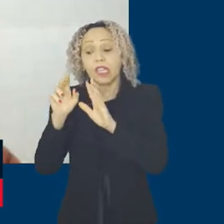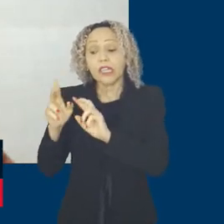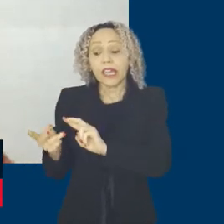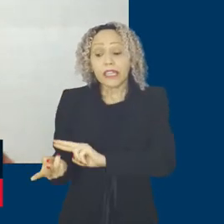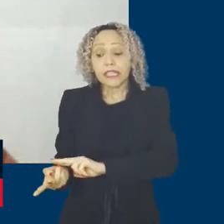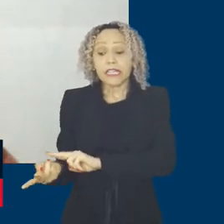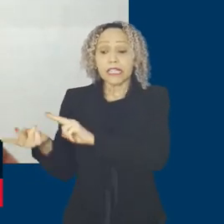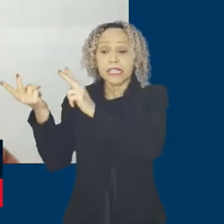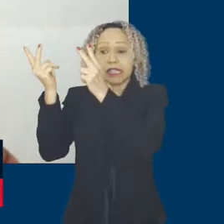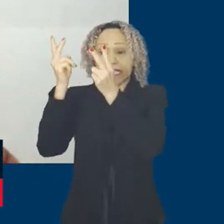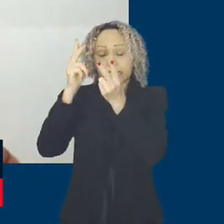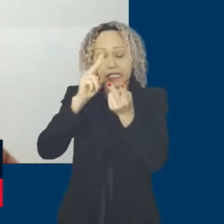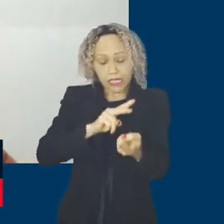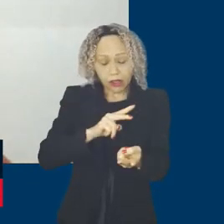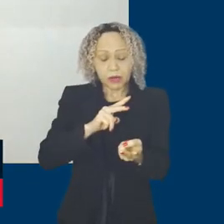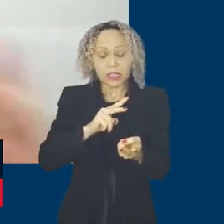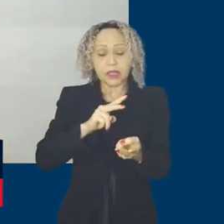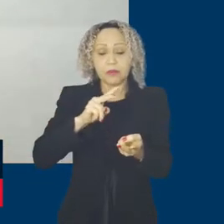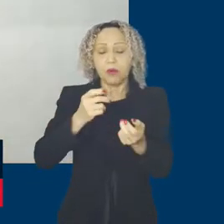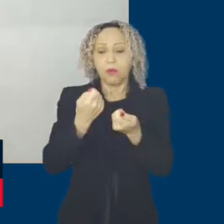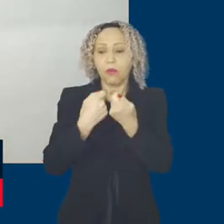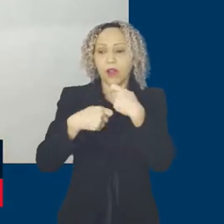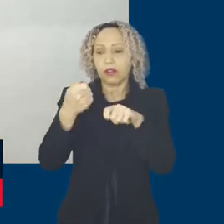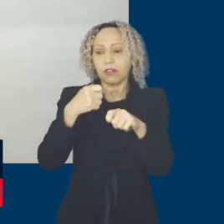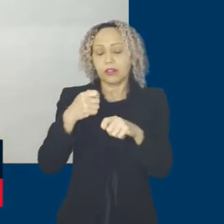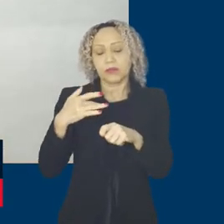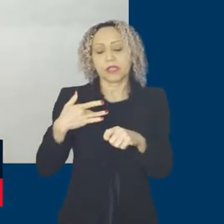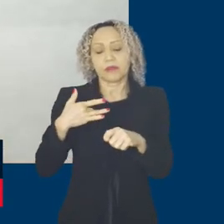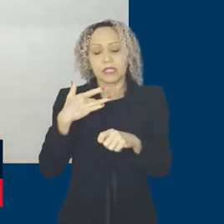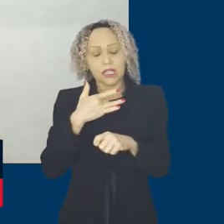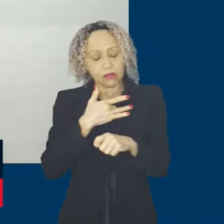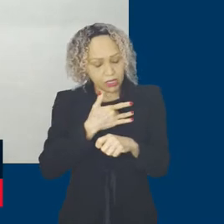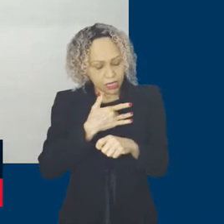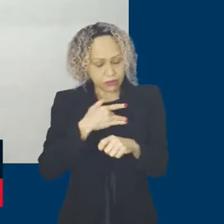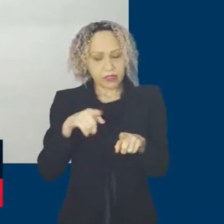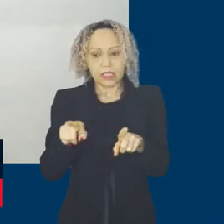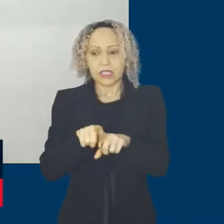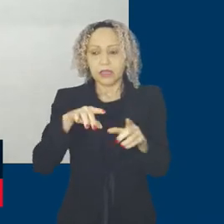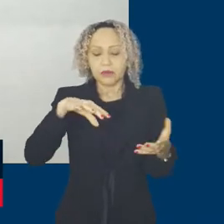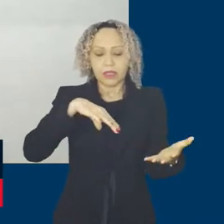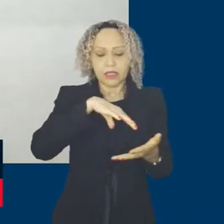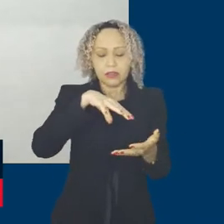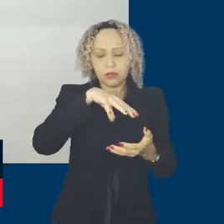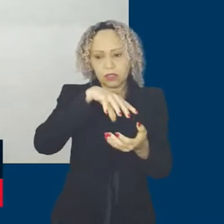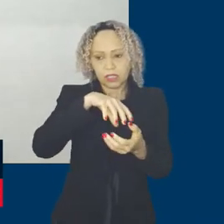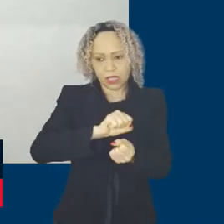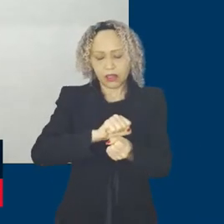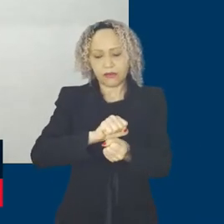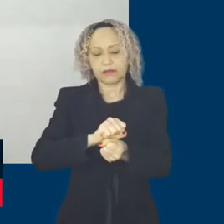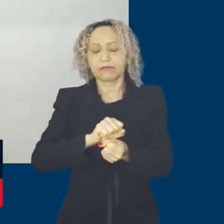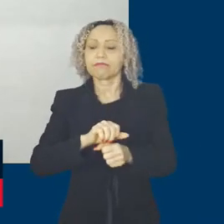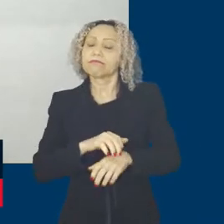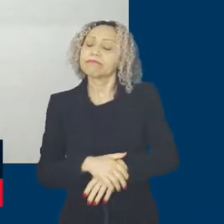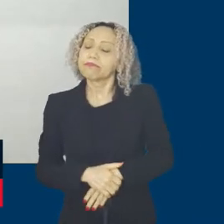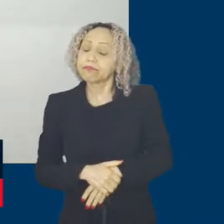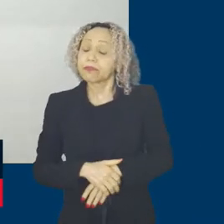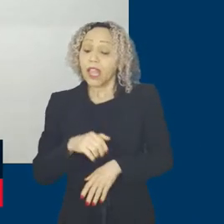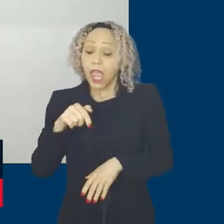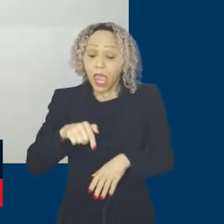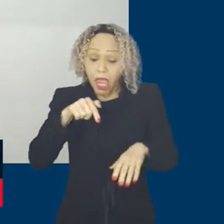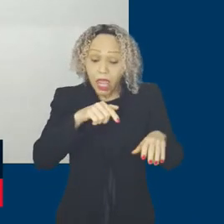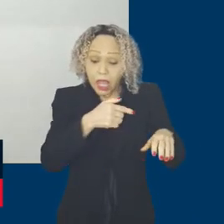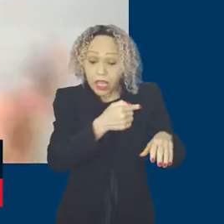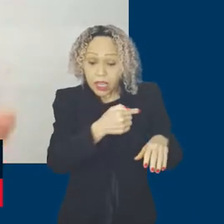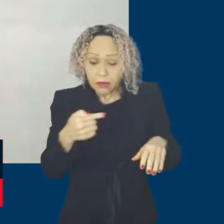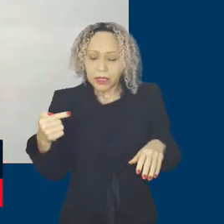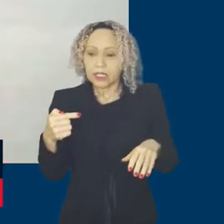mais saudável e sustentável. O grande debate que eu acho que nós promovemos essa semana é que existe, né, de